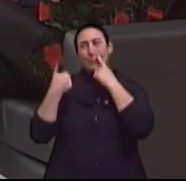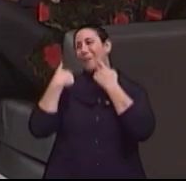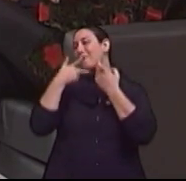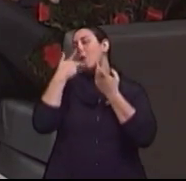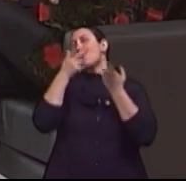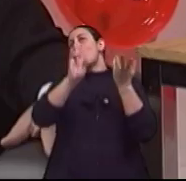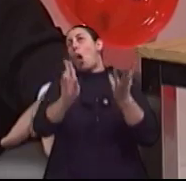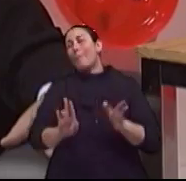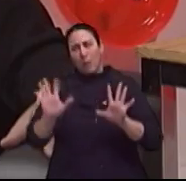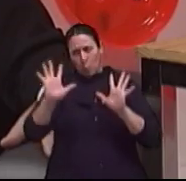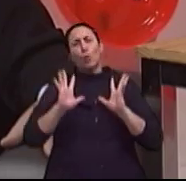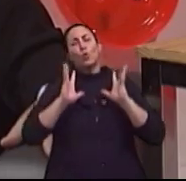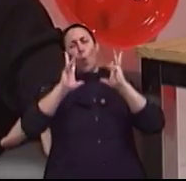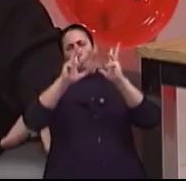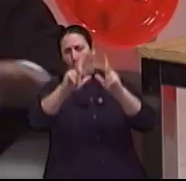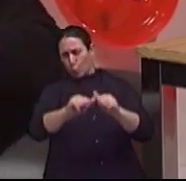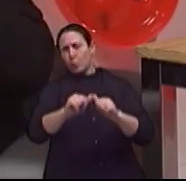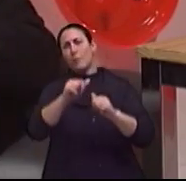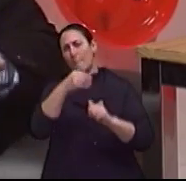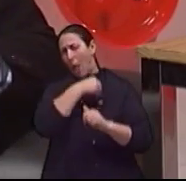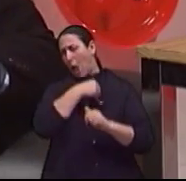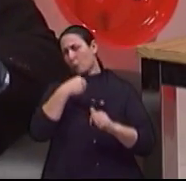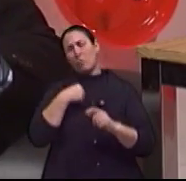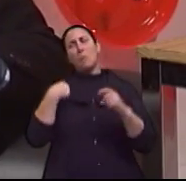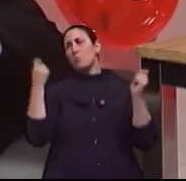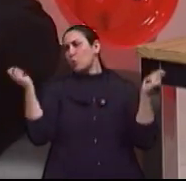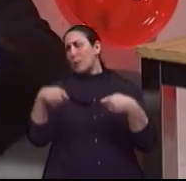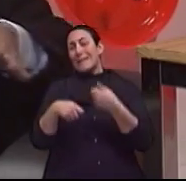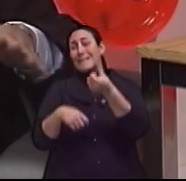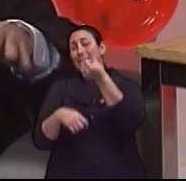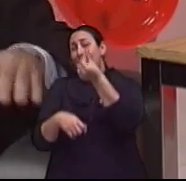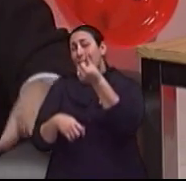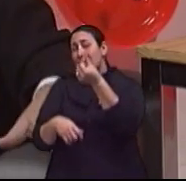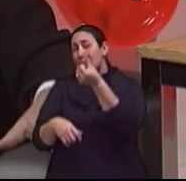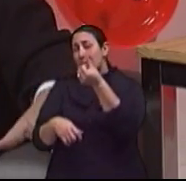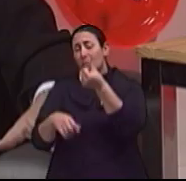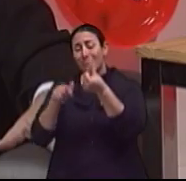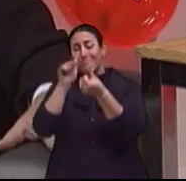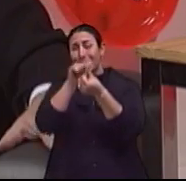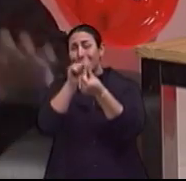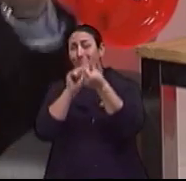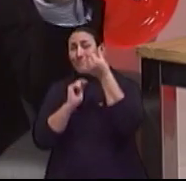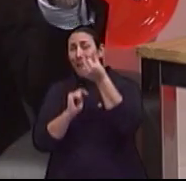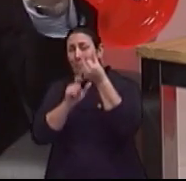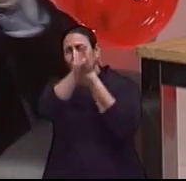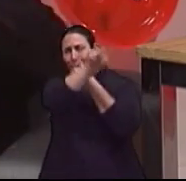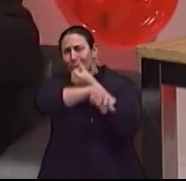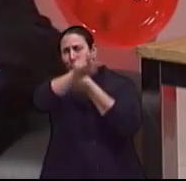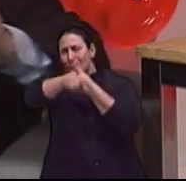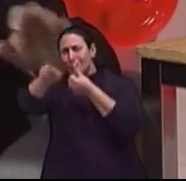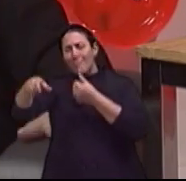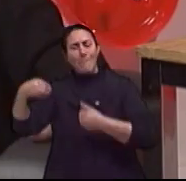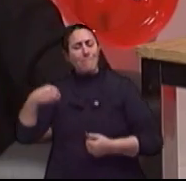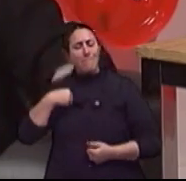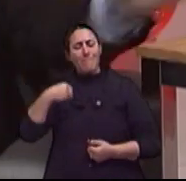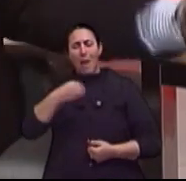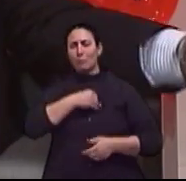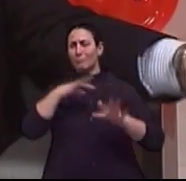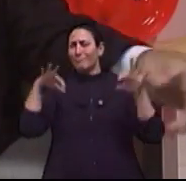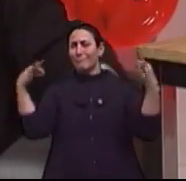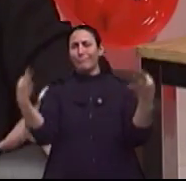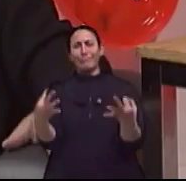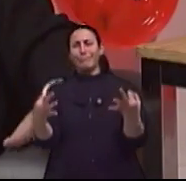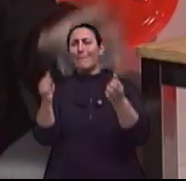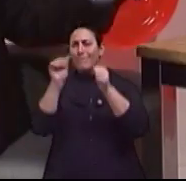brilhantes também eu poderia te nominar agora seis colegas de pron que são assim Expert implante de cabelo